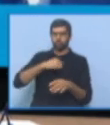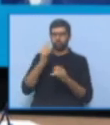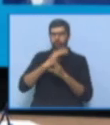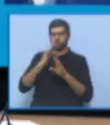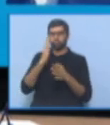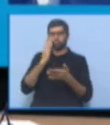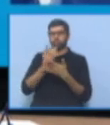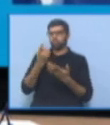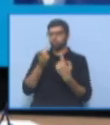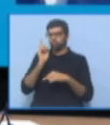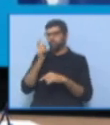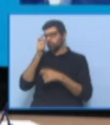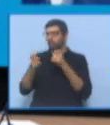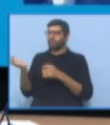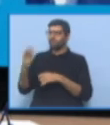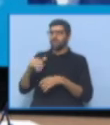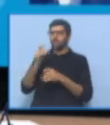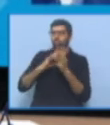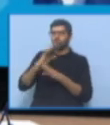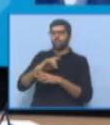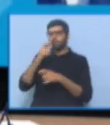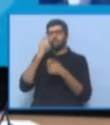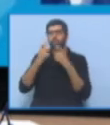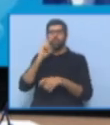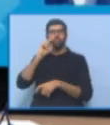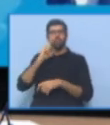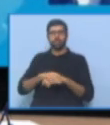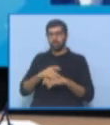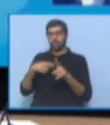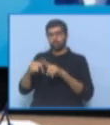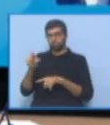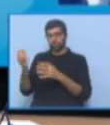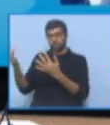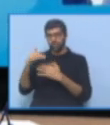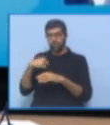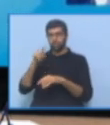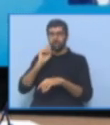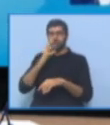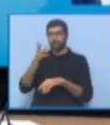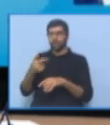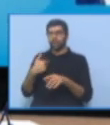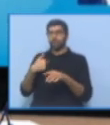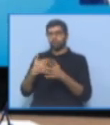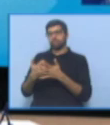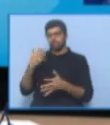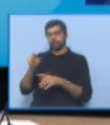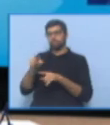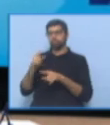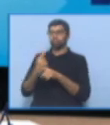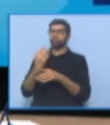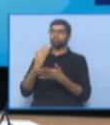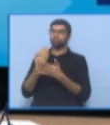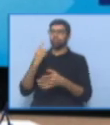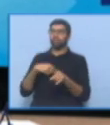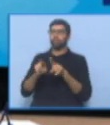procuram a Europa como proteção. Na questão dos refugiados, deixe-me só dizer isto, é importante não nos esquecermos que não se trata apenas de uma questão meramente